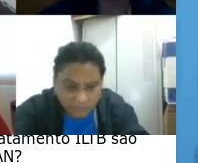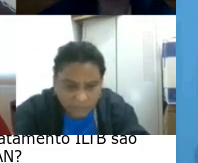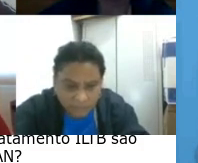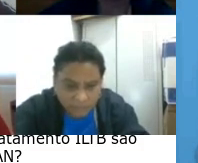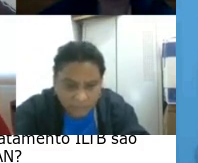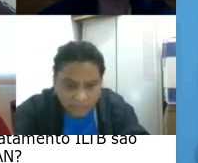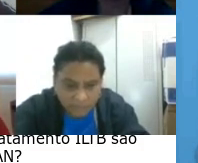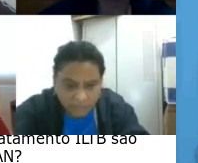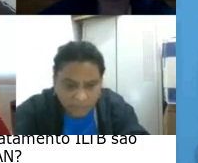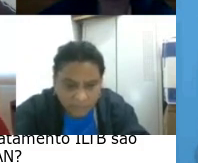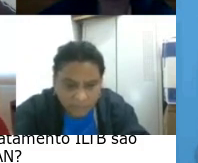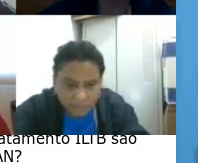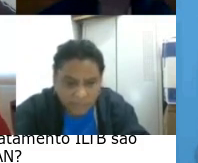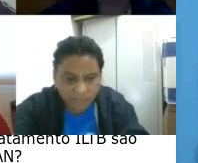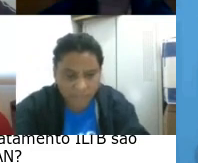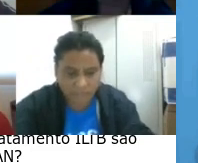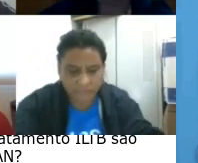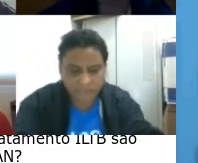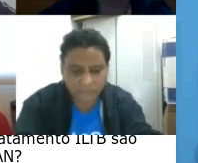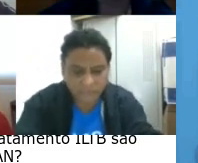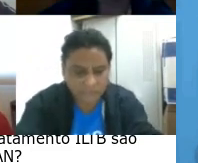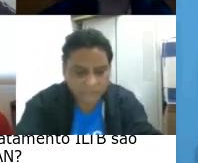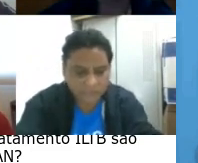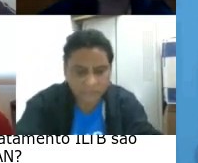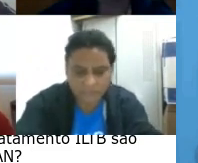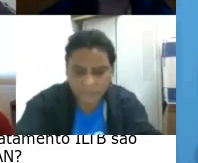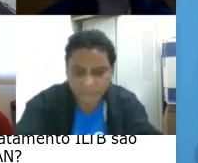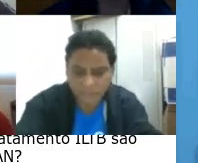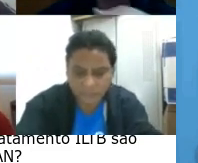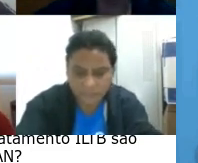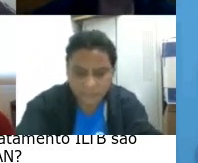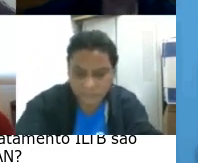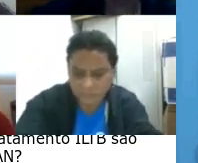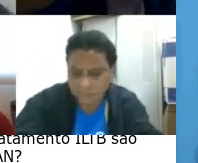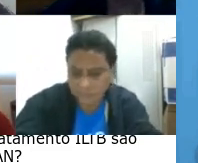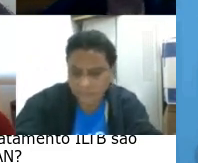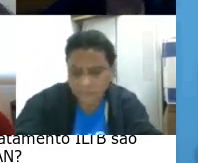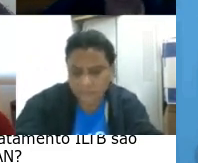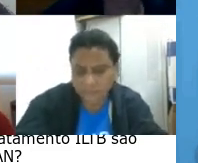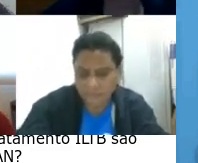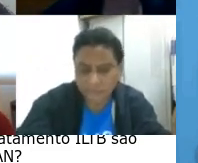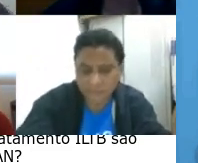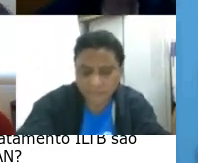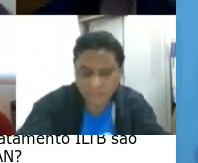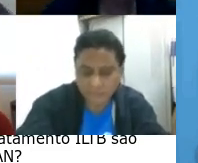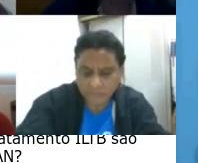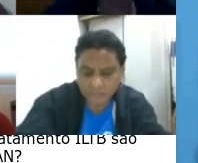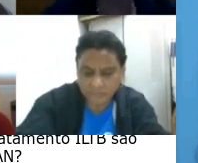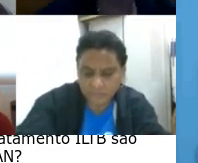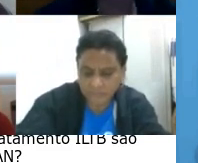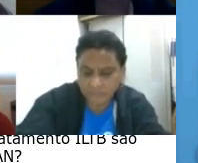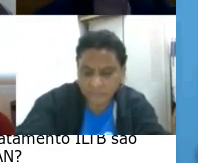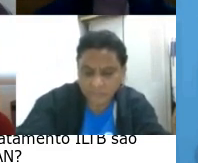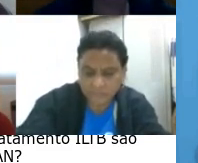é tem aqui o Jamilson e eu confesso que eu não sei responder essa pergunta eu desconheço essa informação não sei se Carol